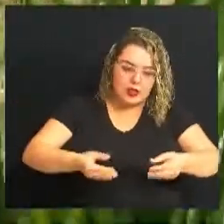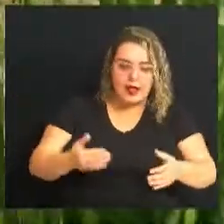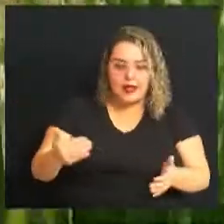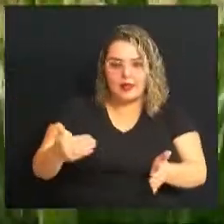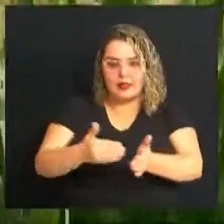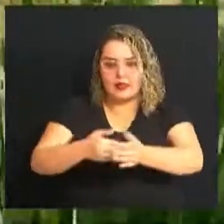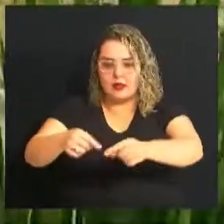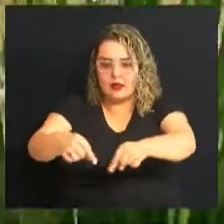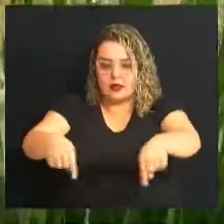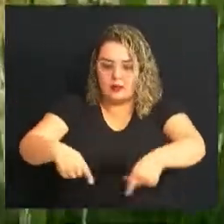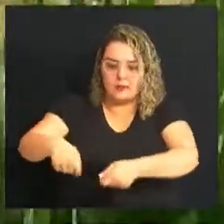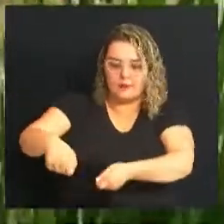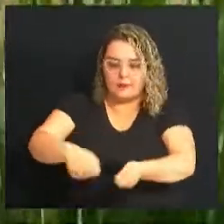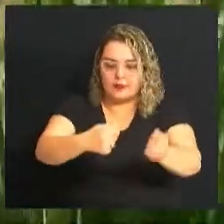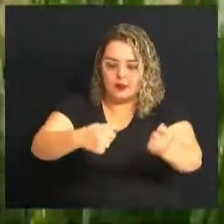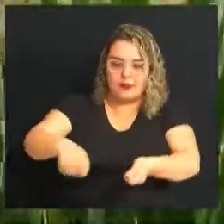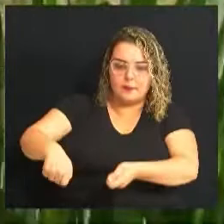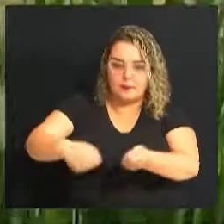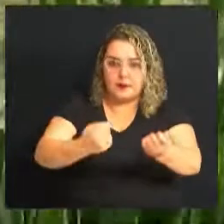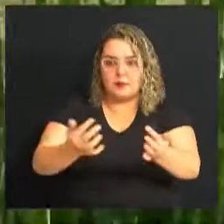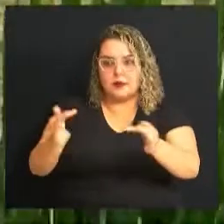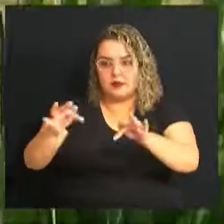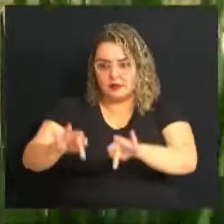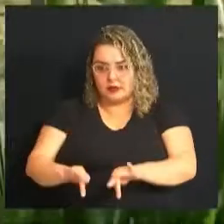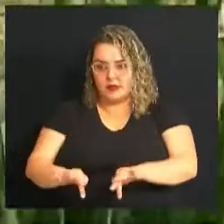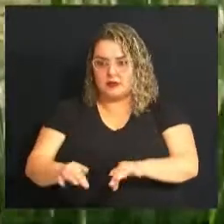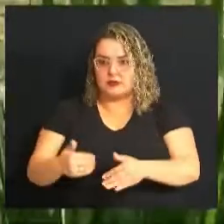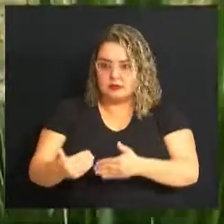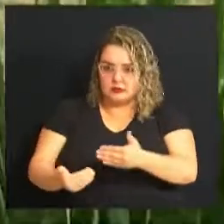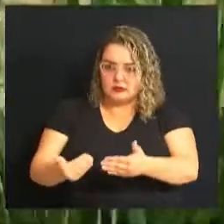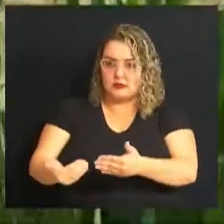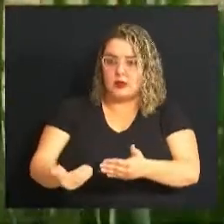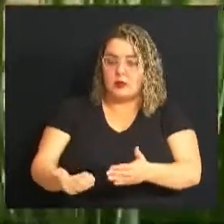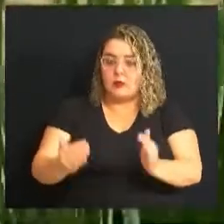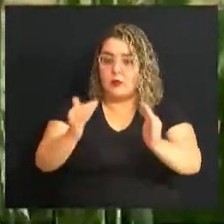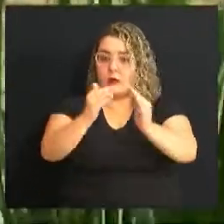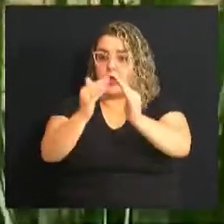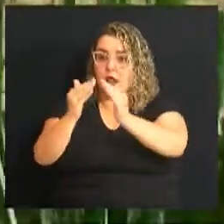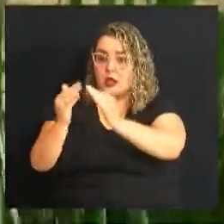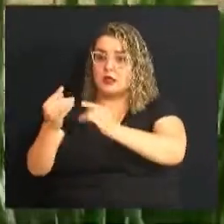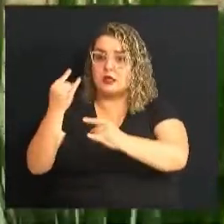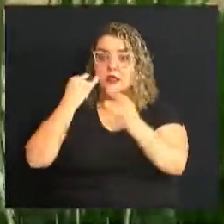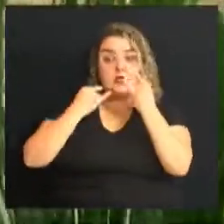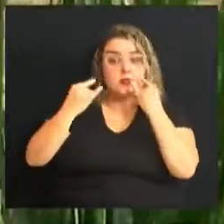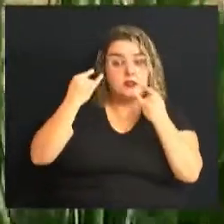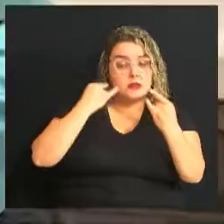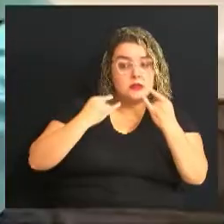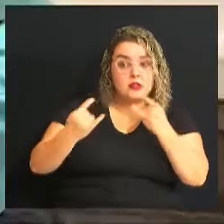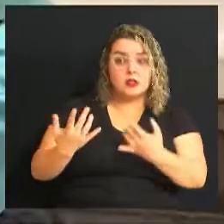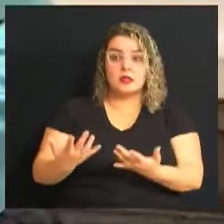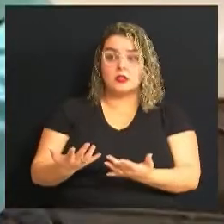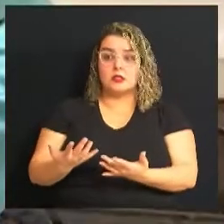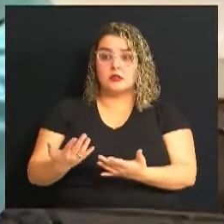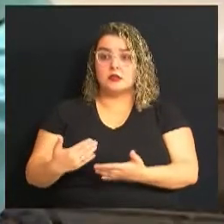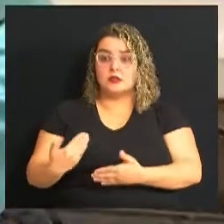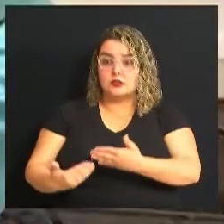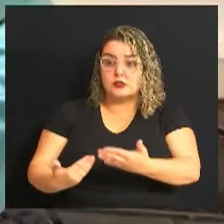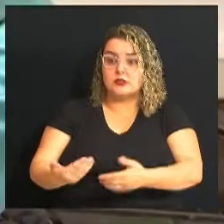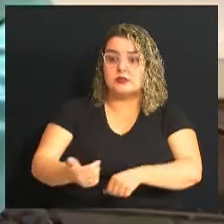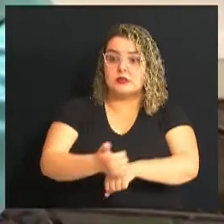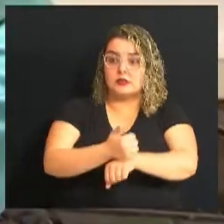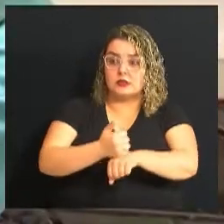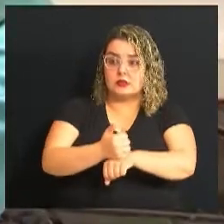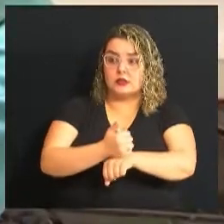processo. Cara, para o pessoal que está em casa e tem interesse de seguir essa profissão,